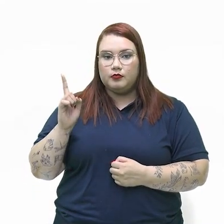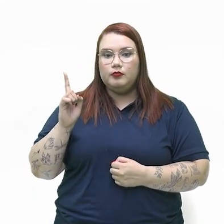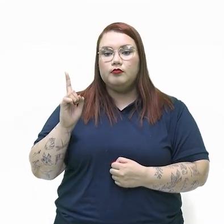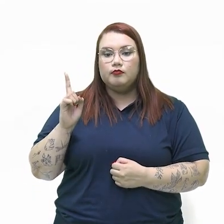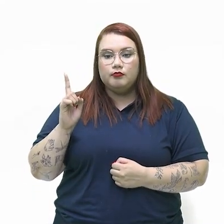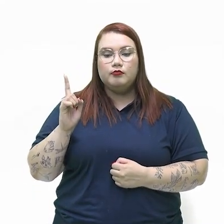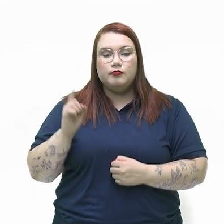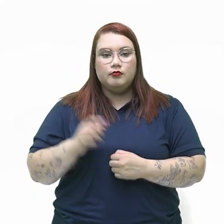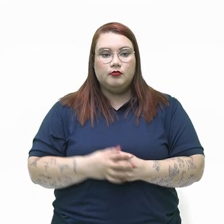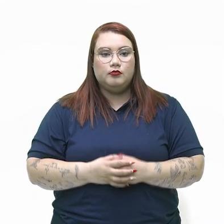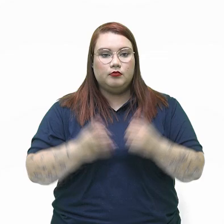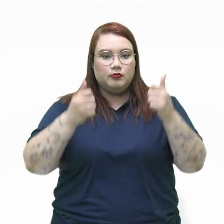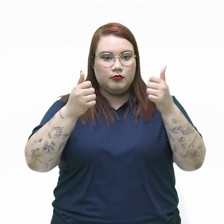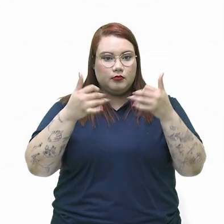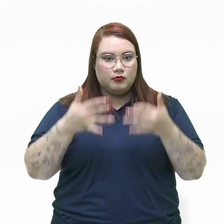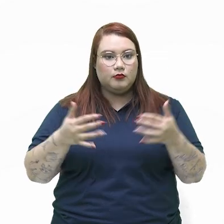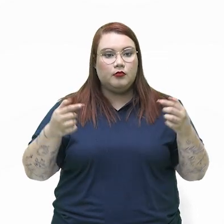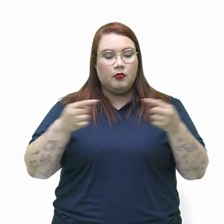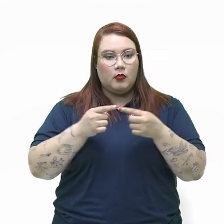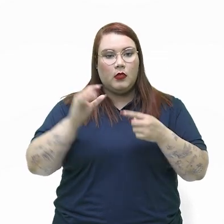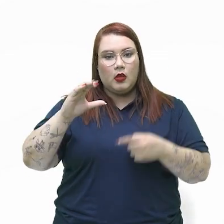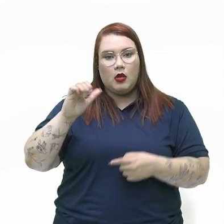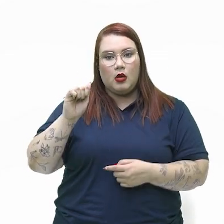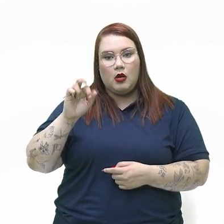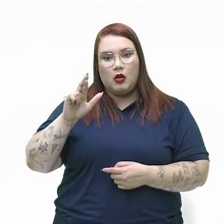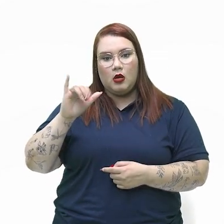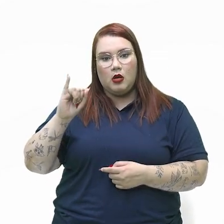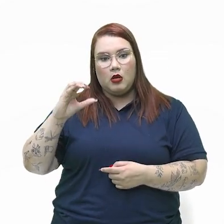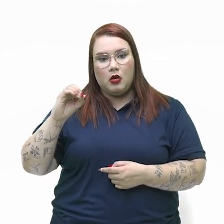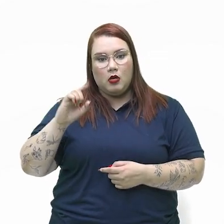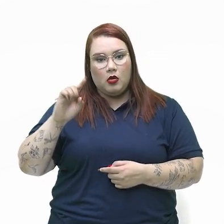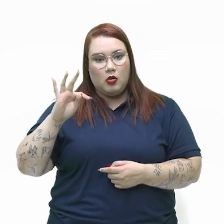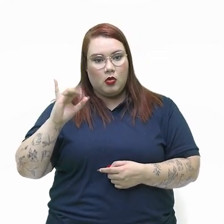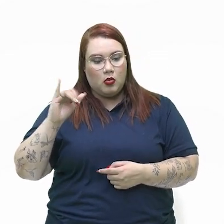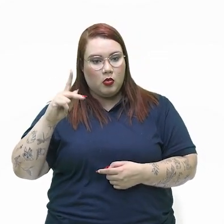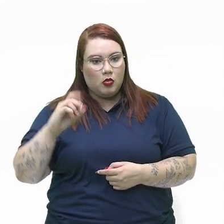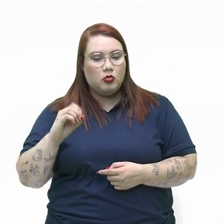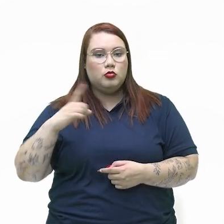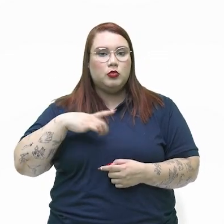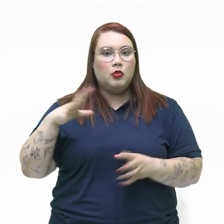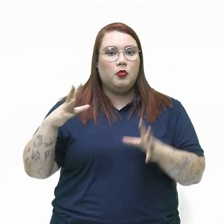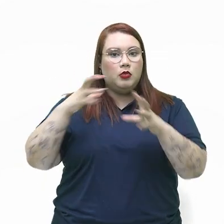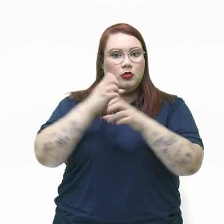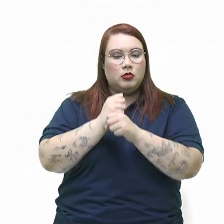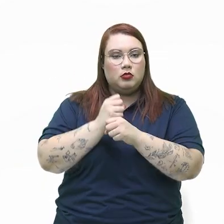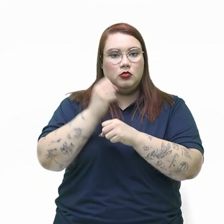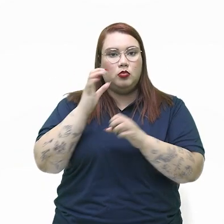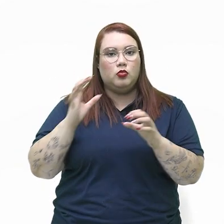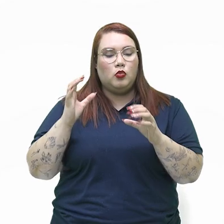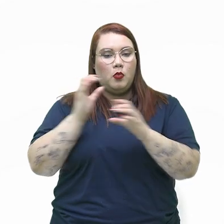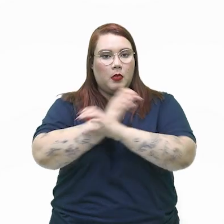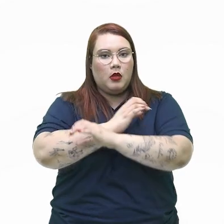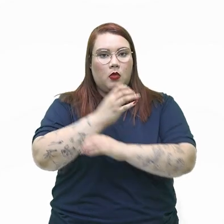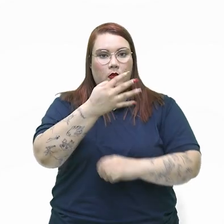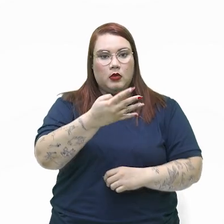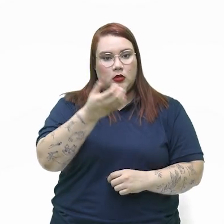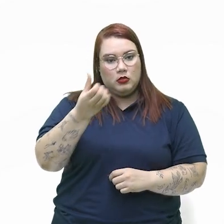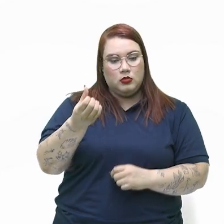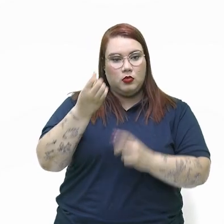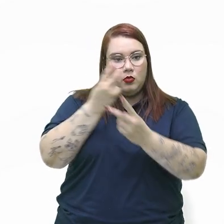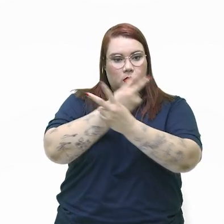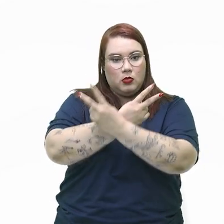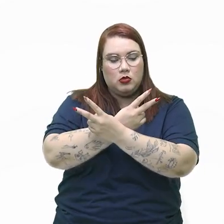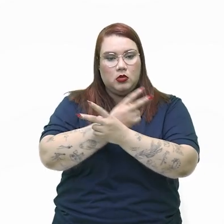Bem, falando ainda do cariótipo, né, nós temos um número total, como eu falei para vocês, de 46 cromossomos.